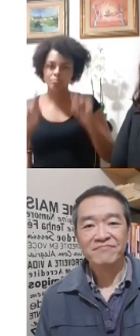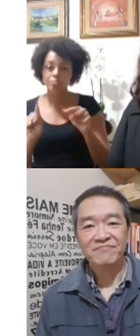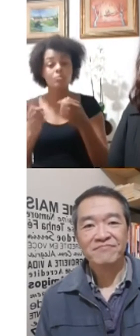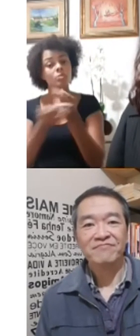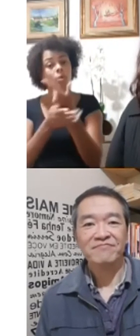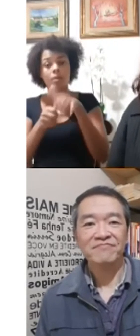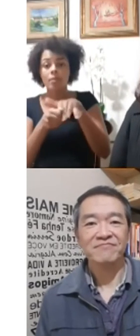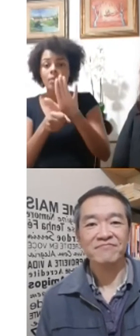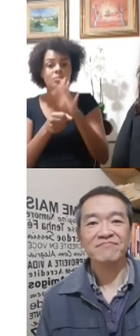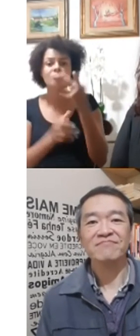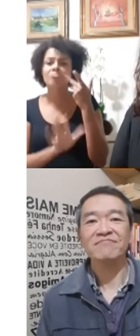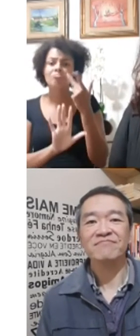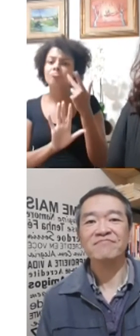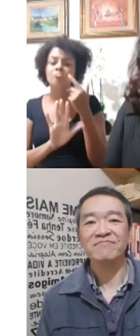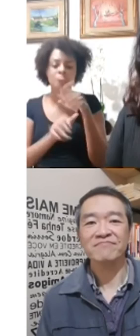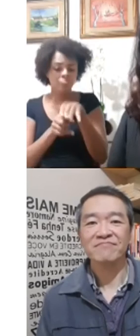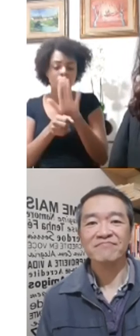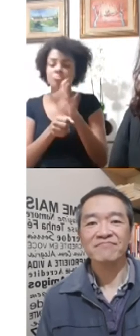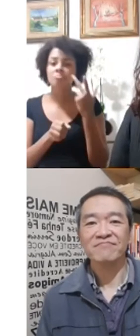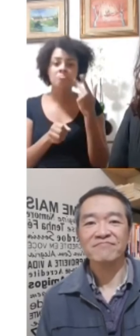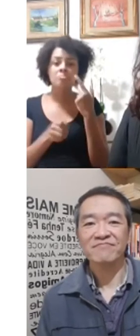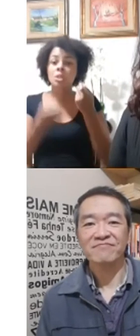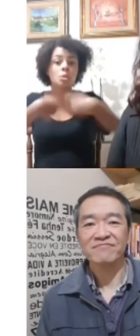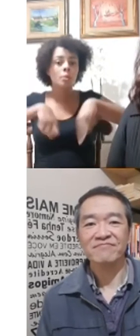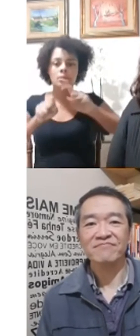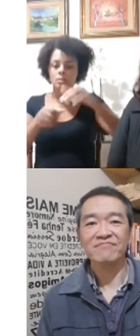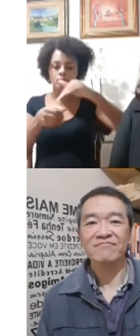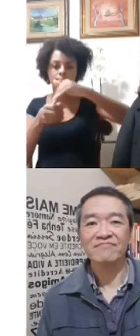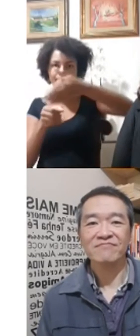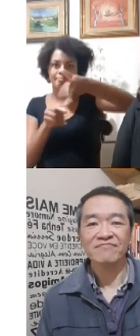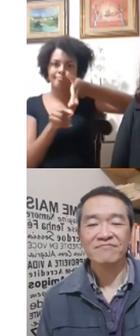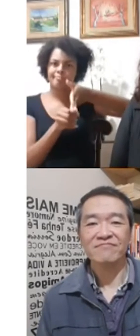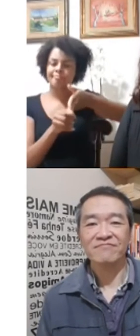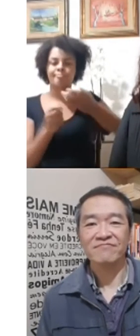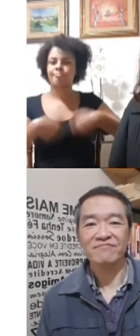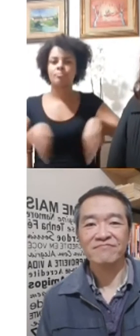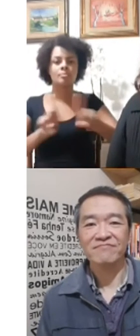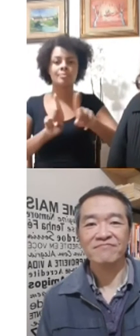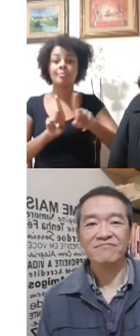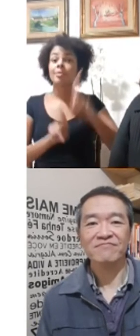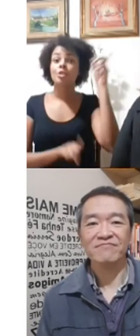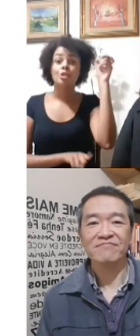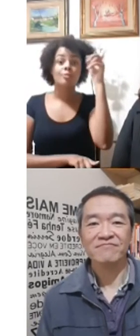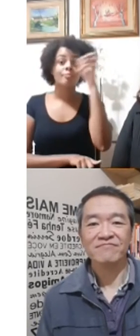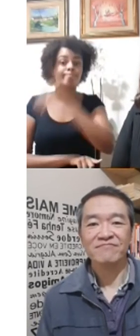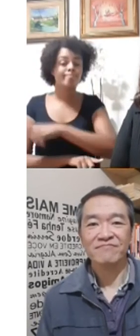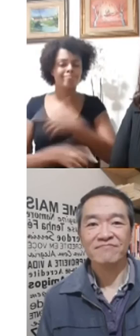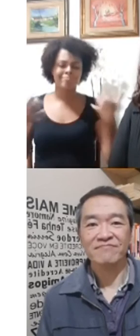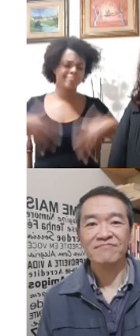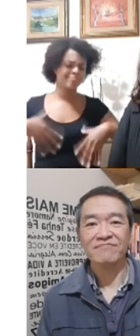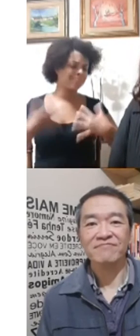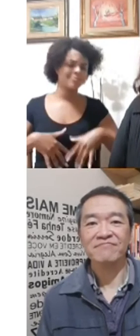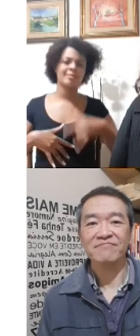compre o vaso normal, com a tampa normal, não precisa daquele recorte. A gente tem uma dificuldade enorme para fazer o uso